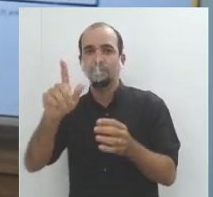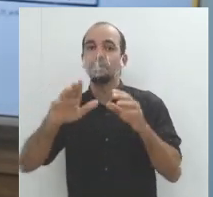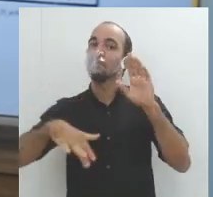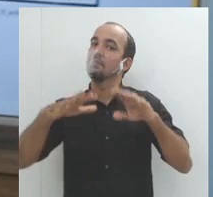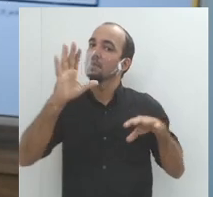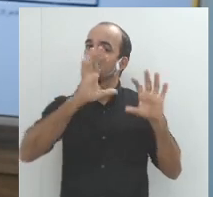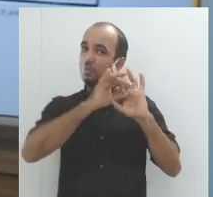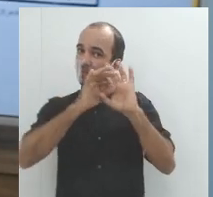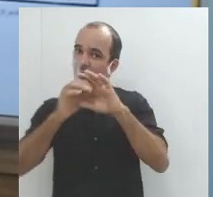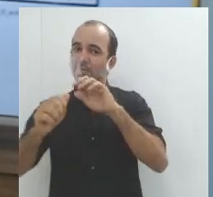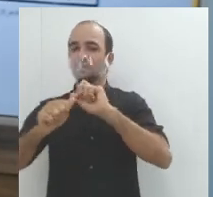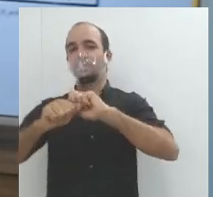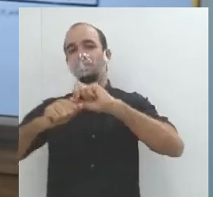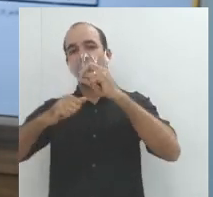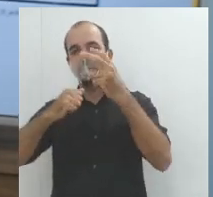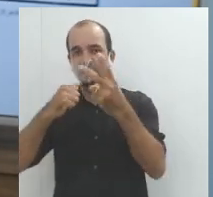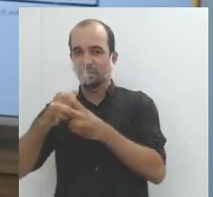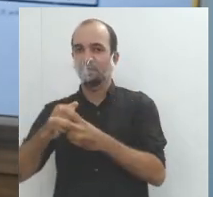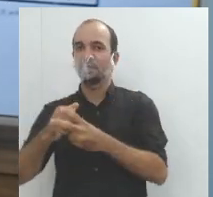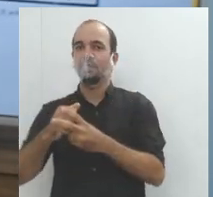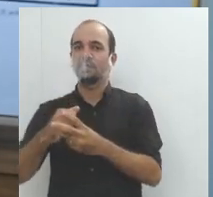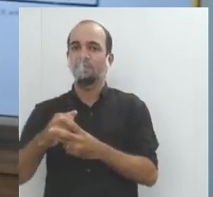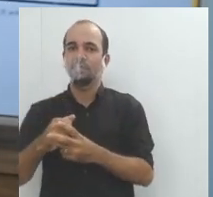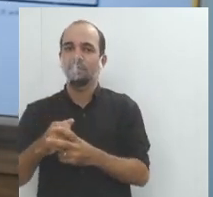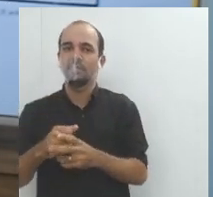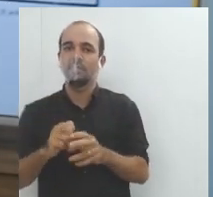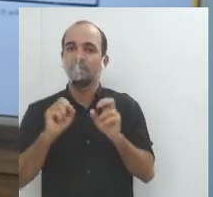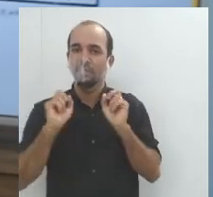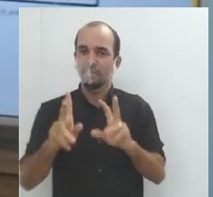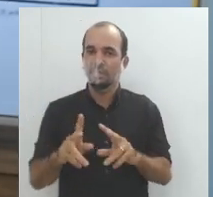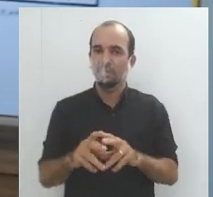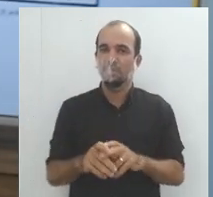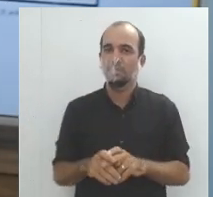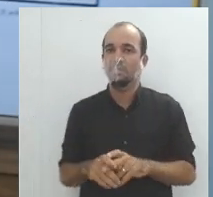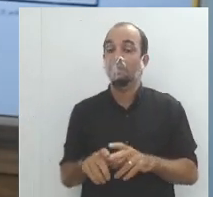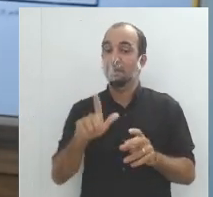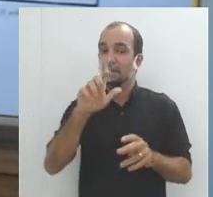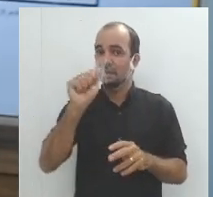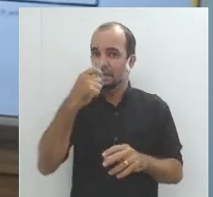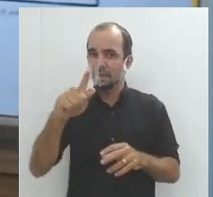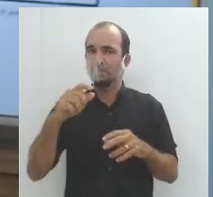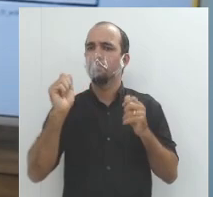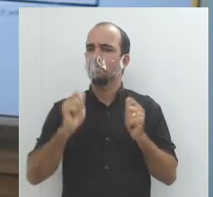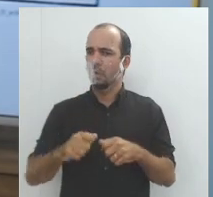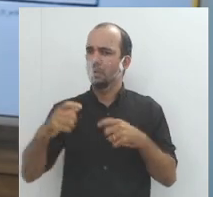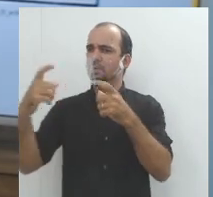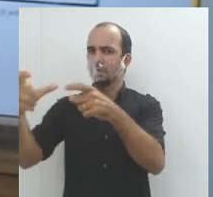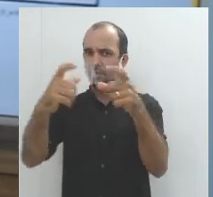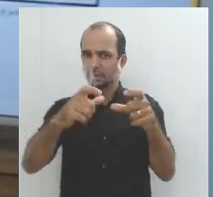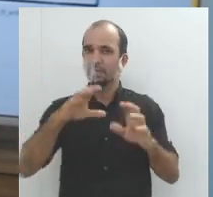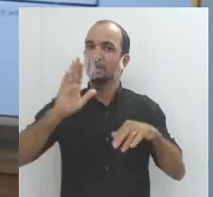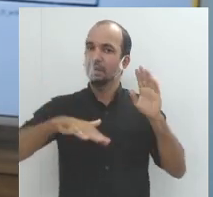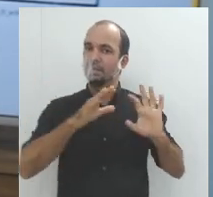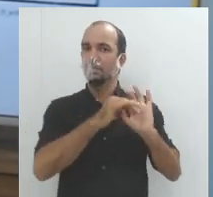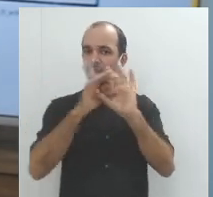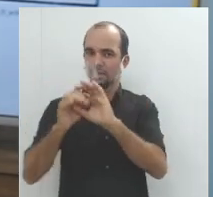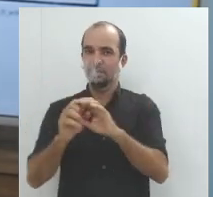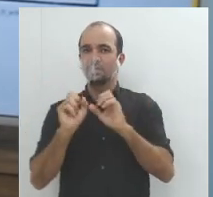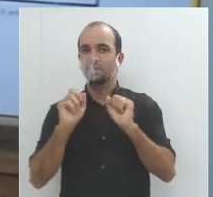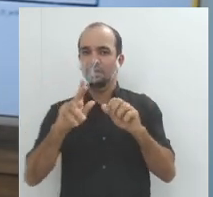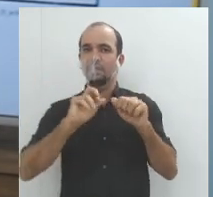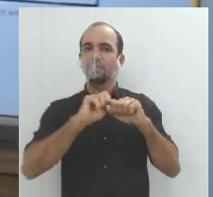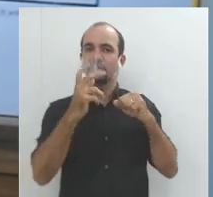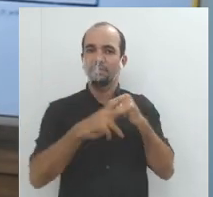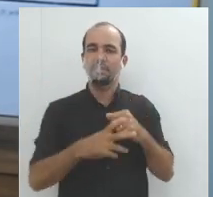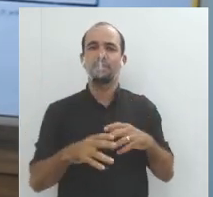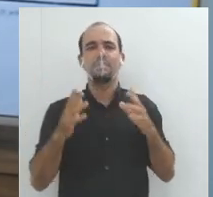corretamente, perceber corretamente qual é a circunstância do advérbio, tá certo? Então vamos ficar por aqui